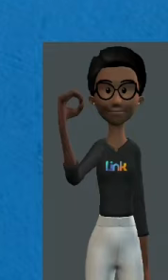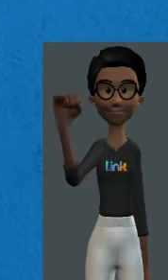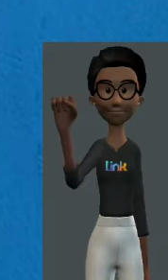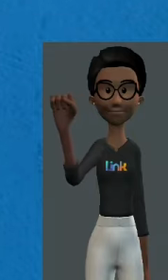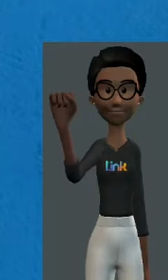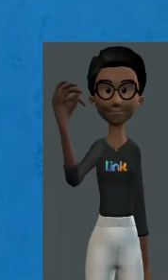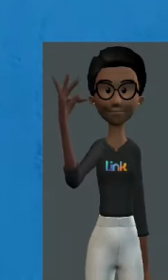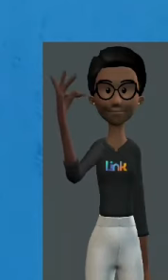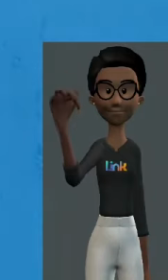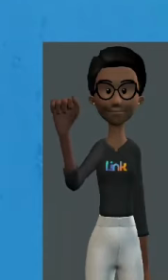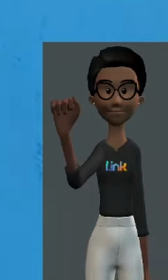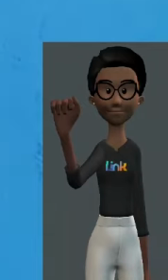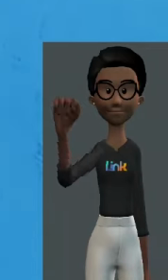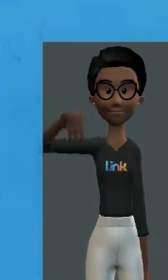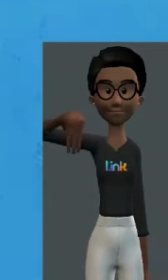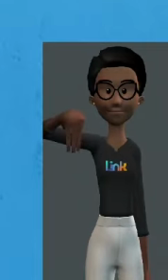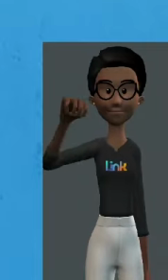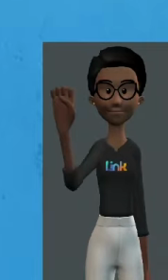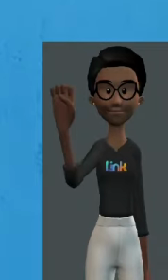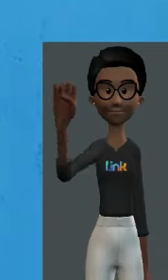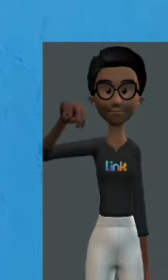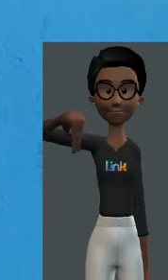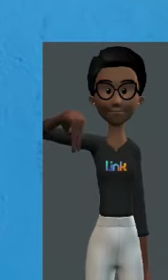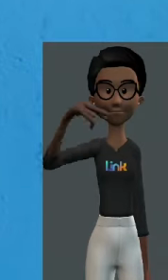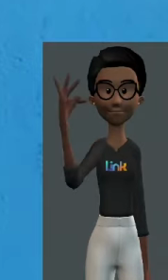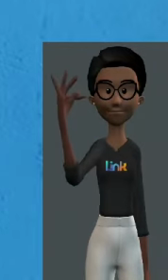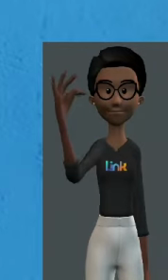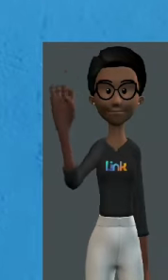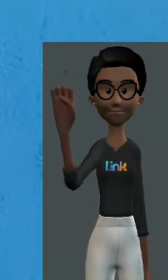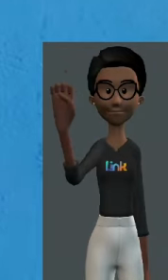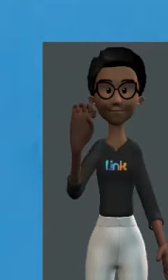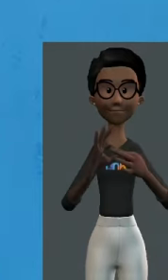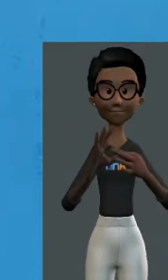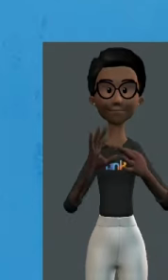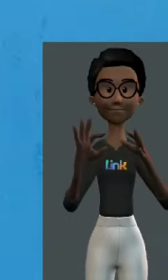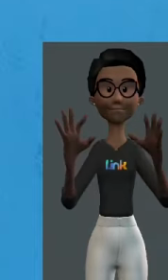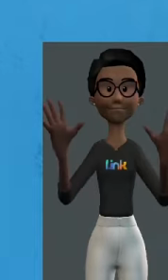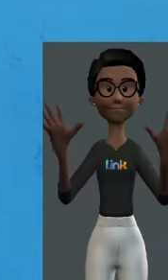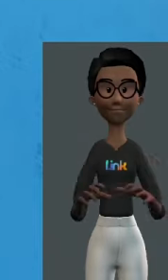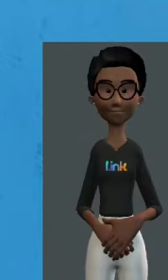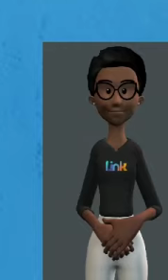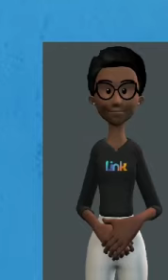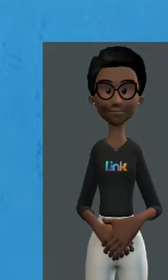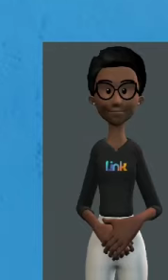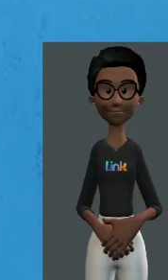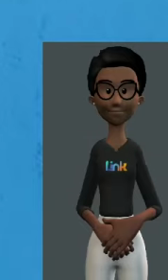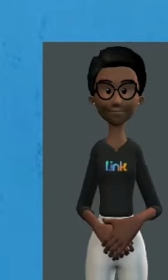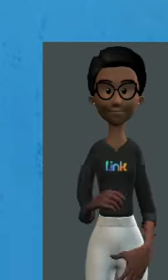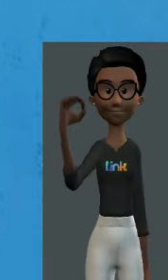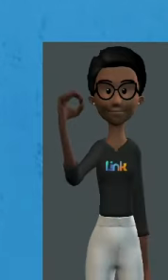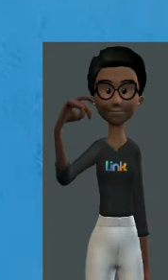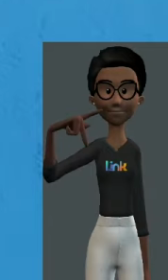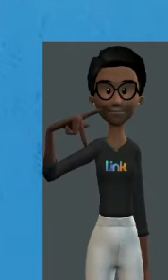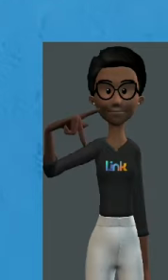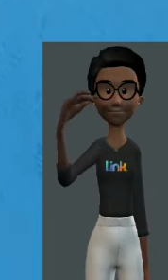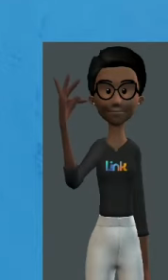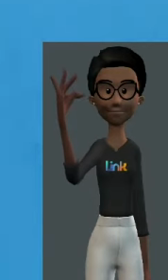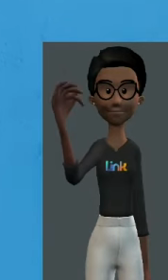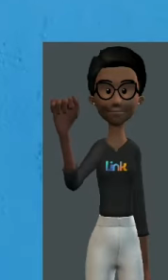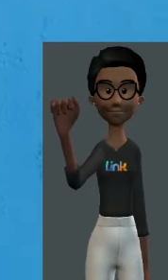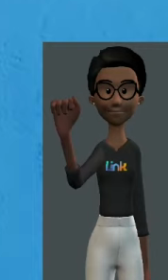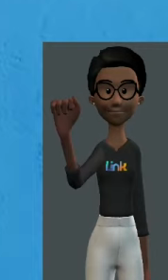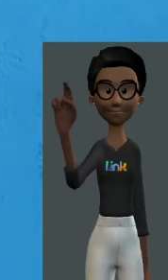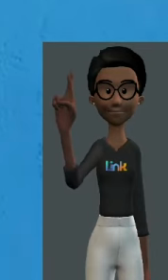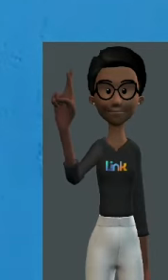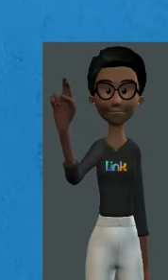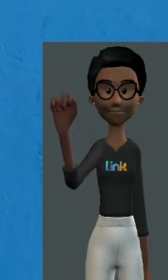a alma racional, que seriam os governantes. Para ele, o sistema político ideal e perfeito